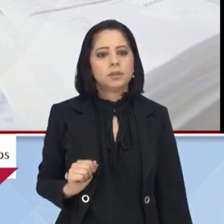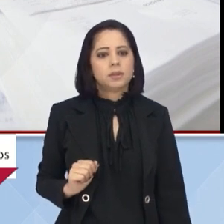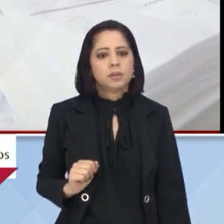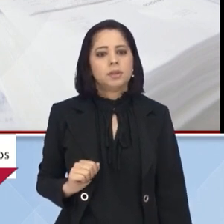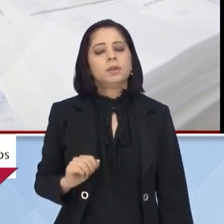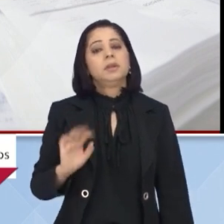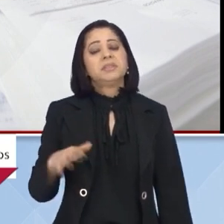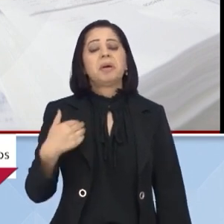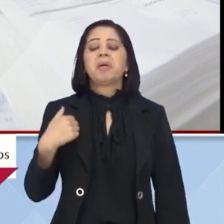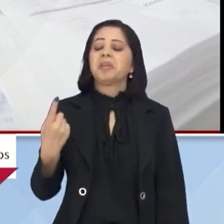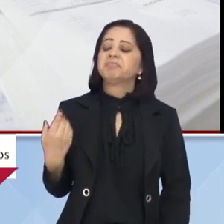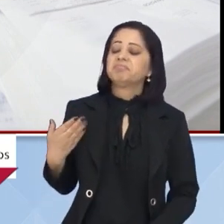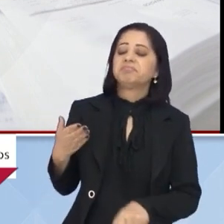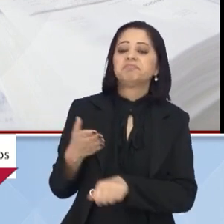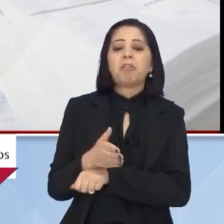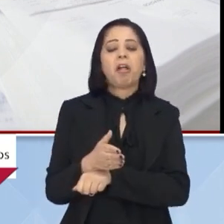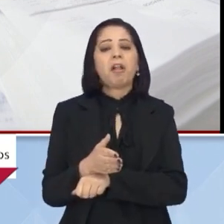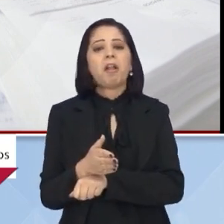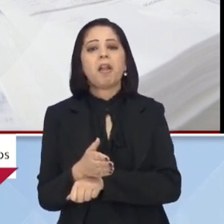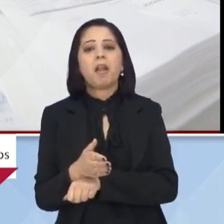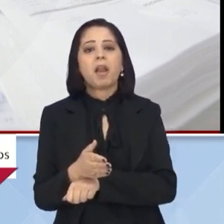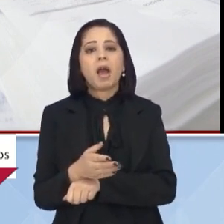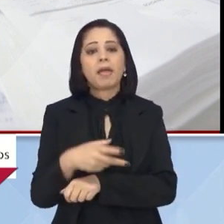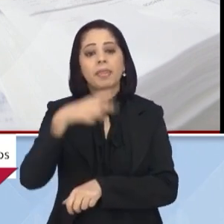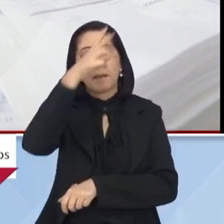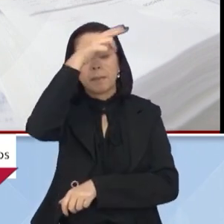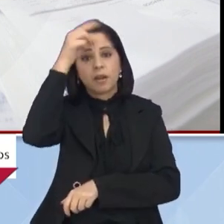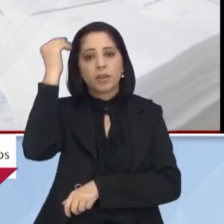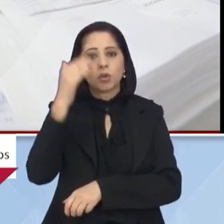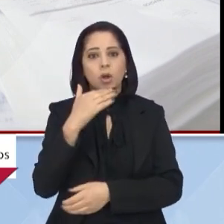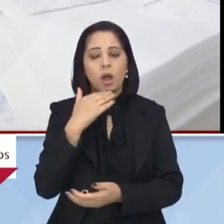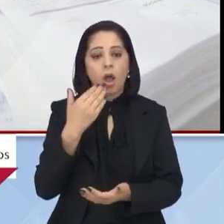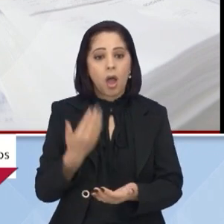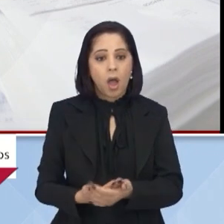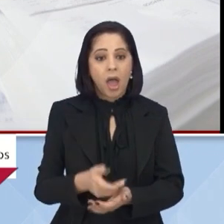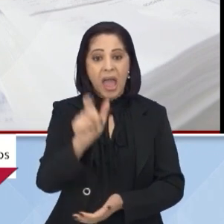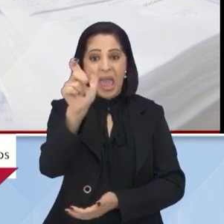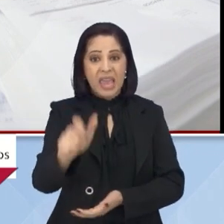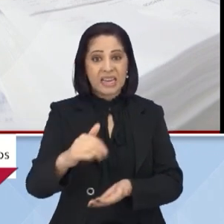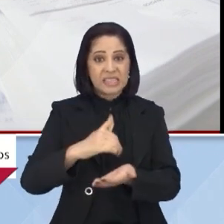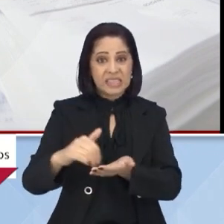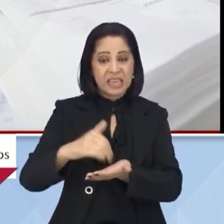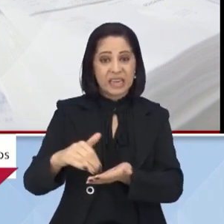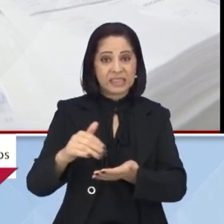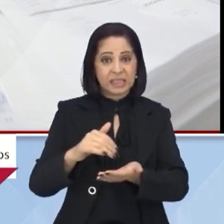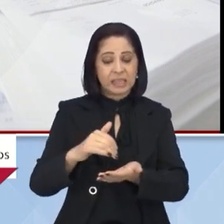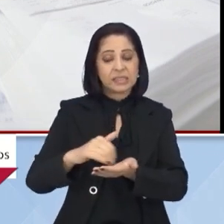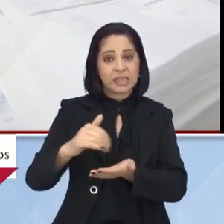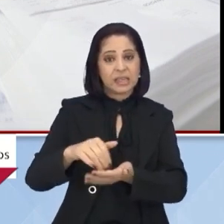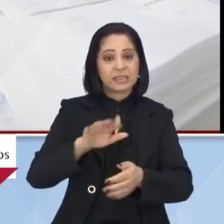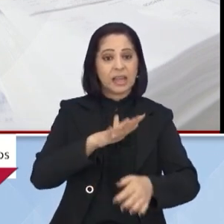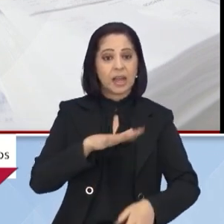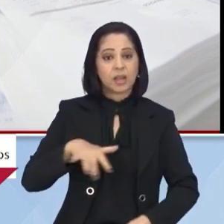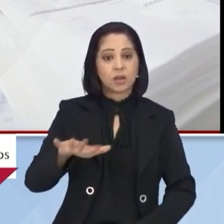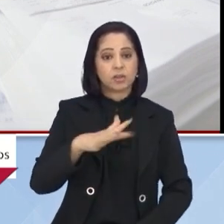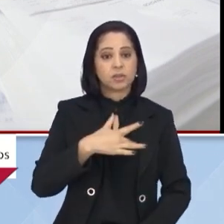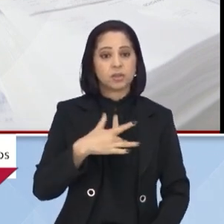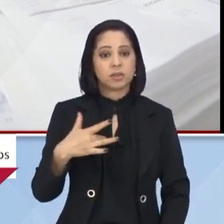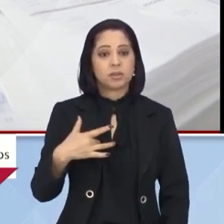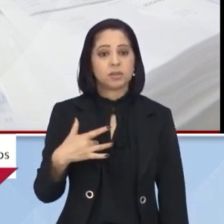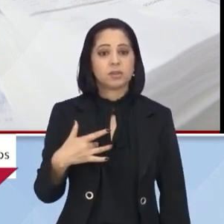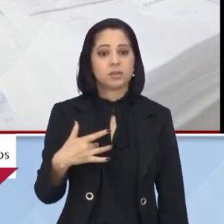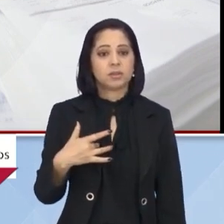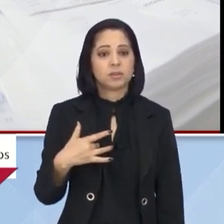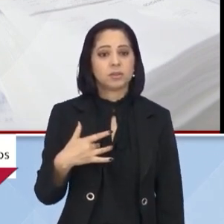ao chegar na prefeitura nós fomos surpreendidos pelo secretário da saúde nos informando que